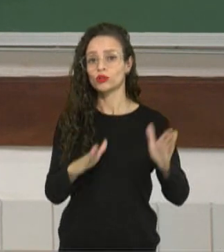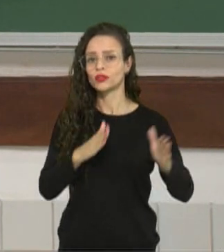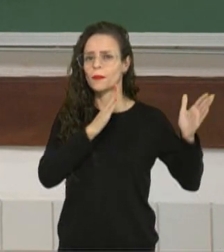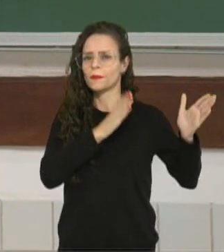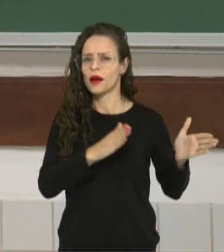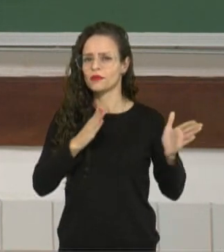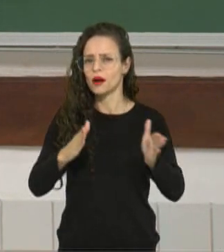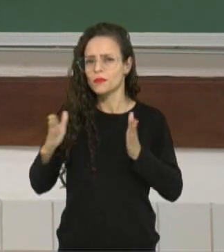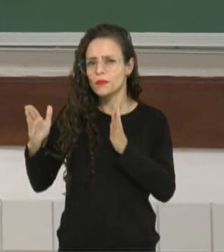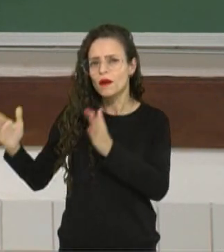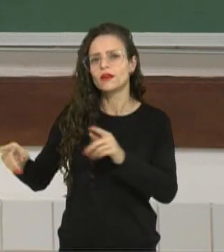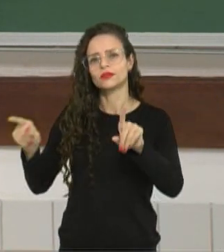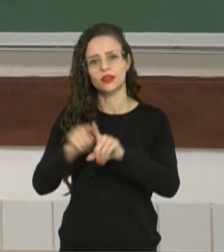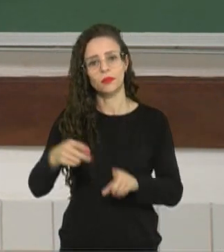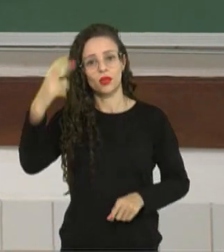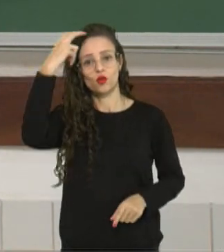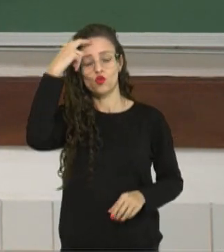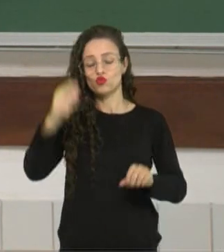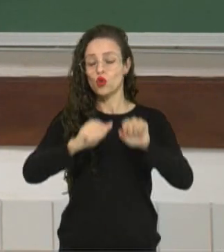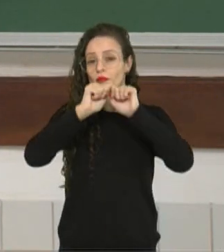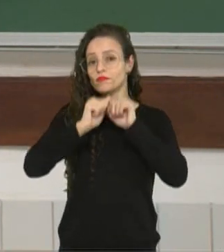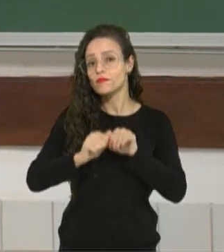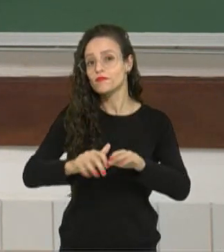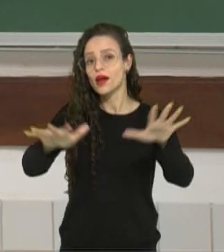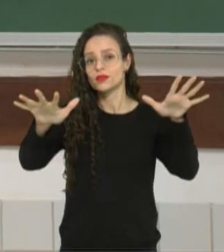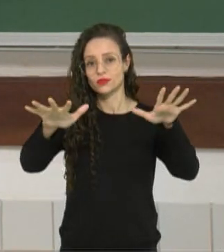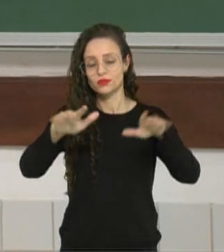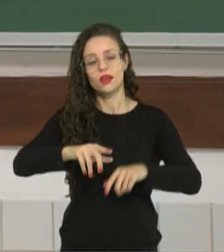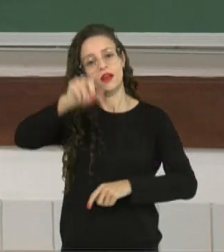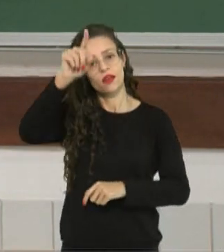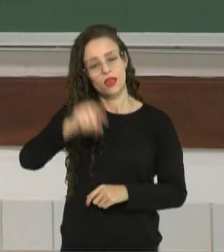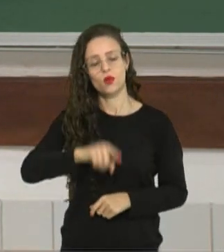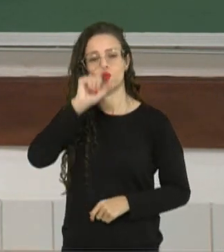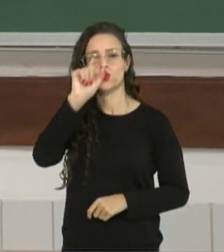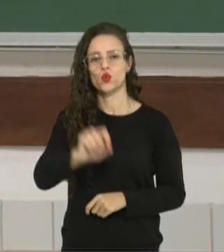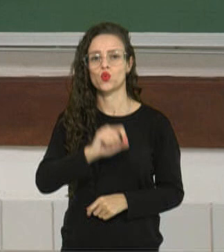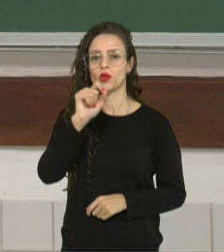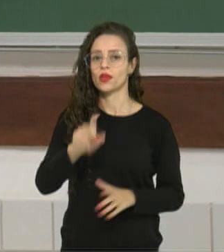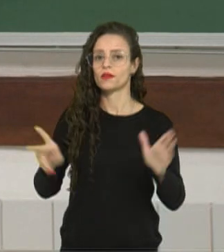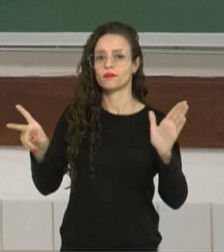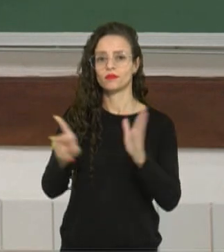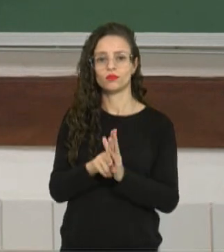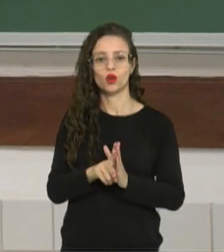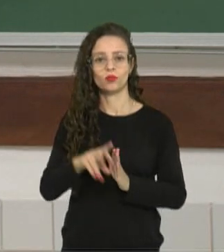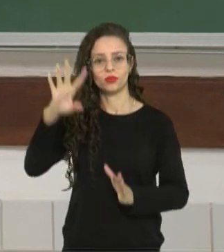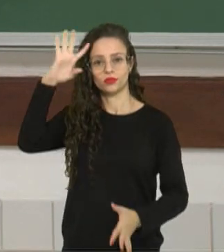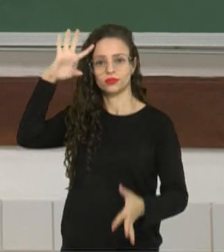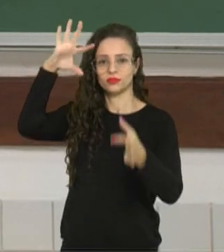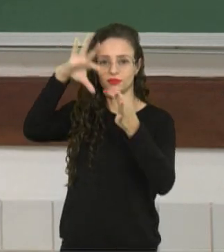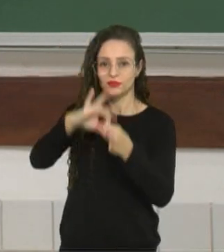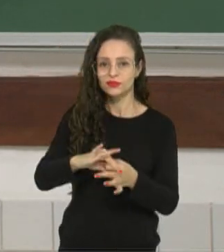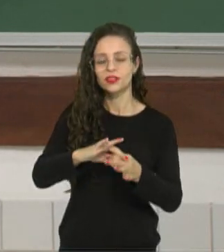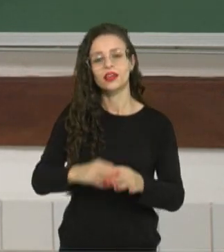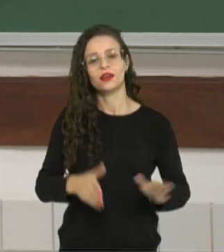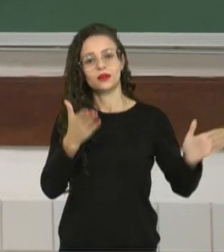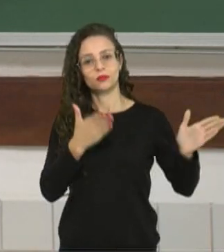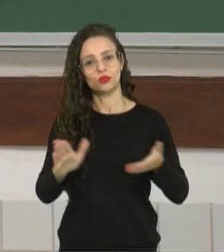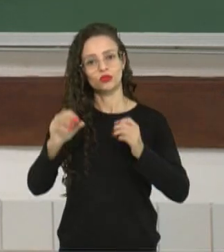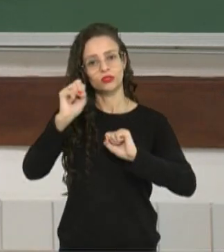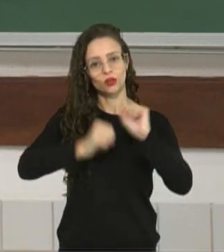a produção de cultura em massa é algo que vem lá da lógica da produção industrial, que